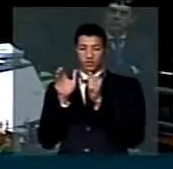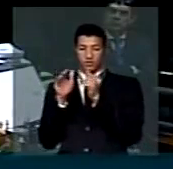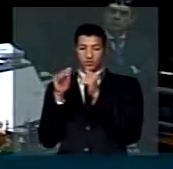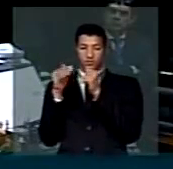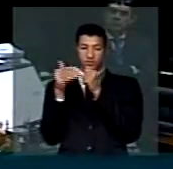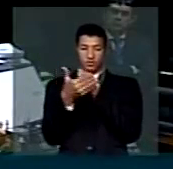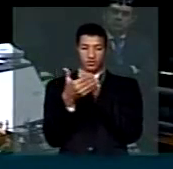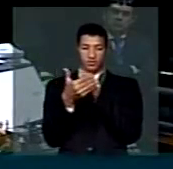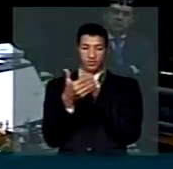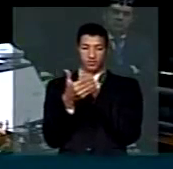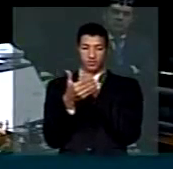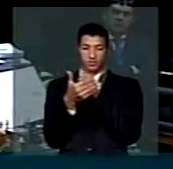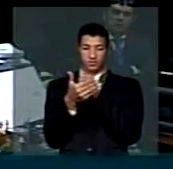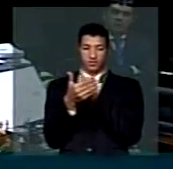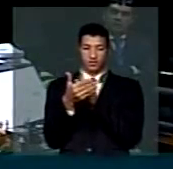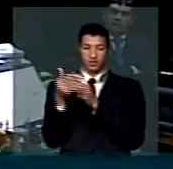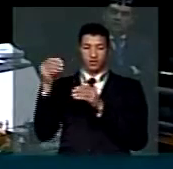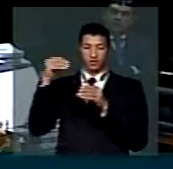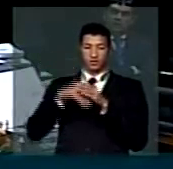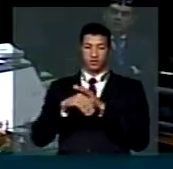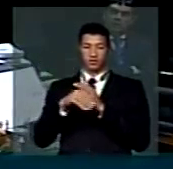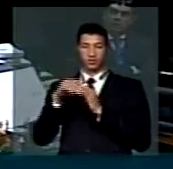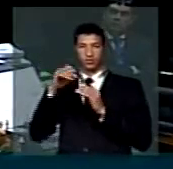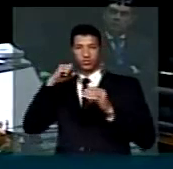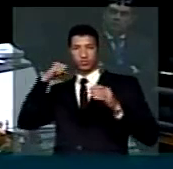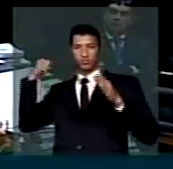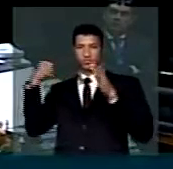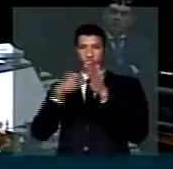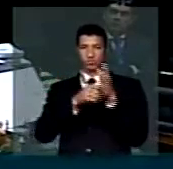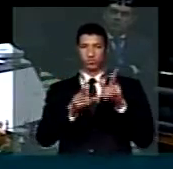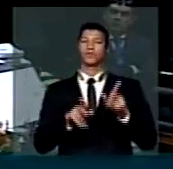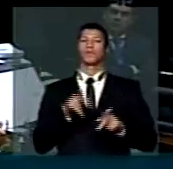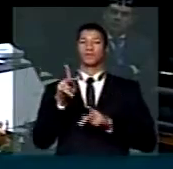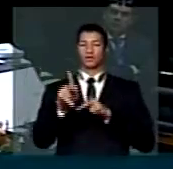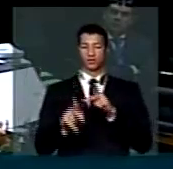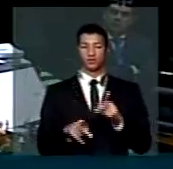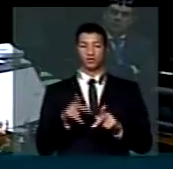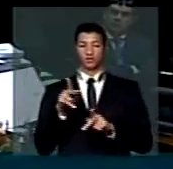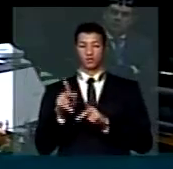invisível na cara da nação,